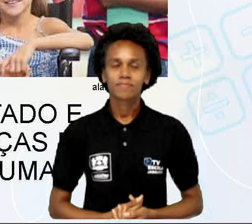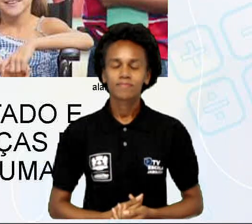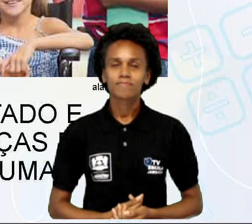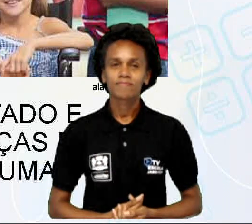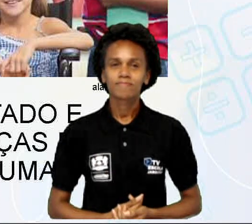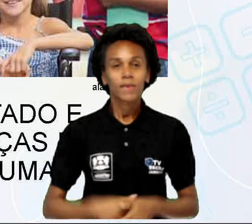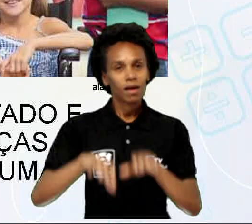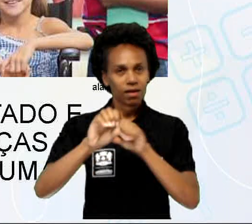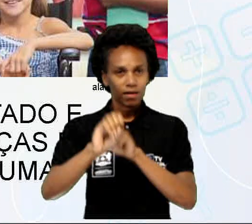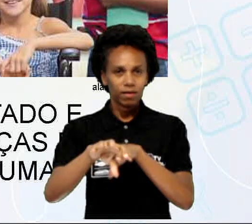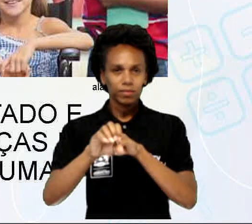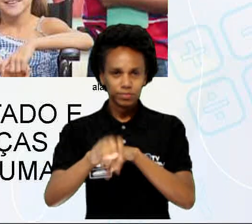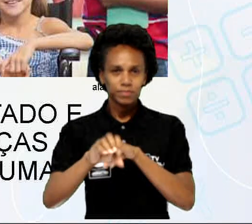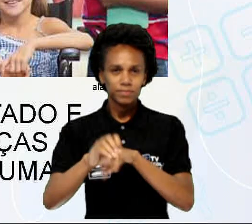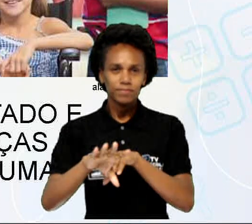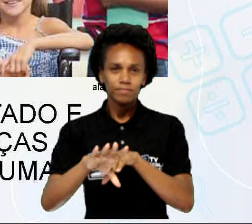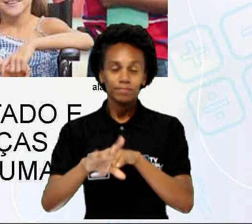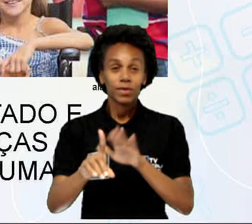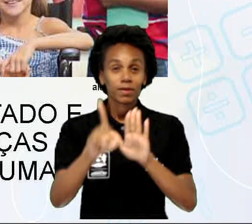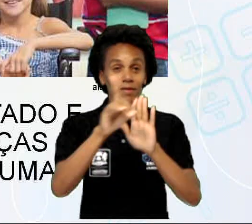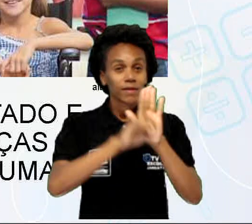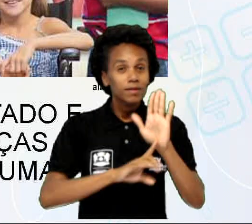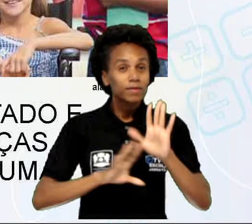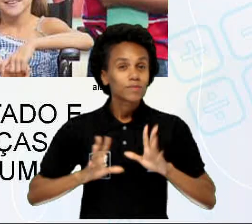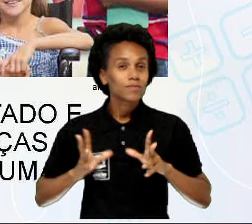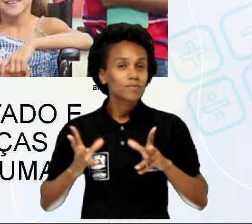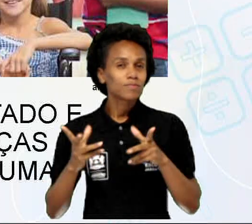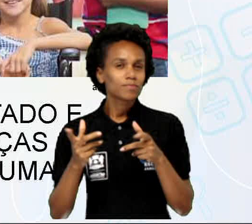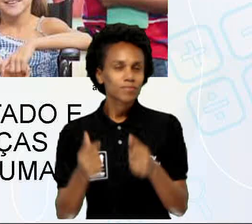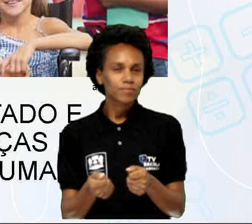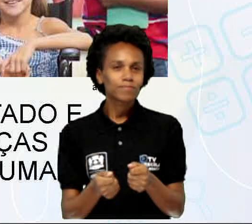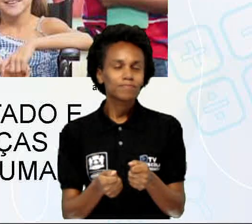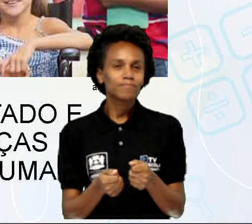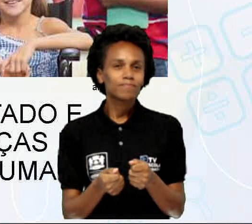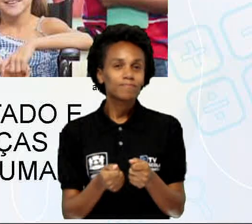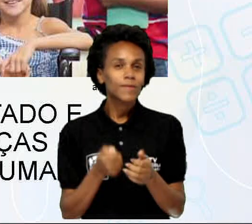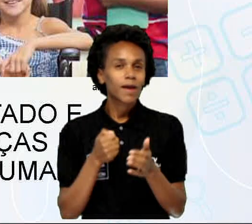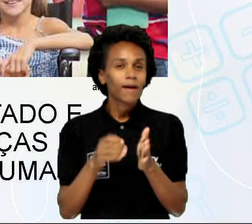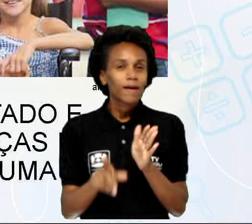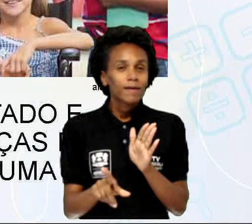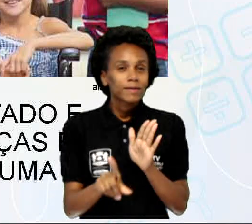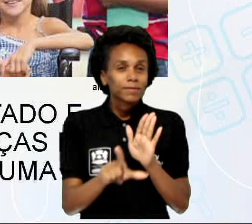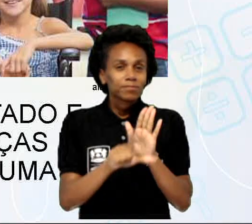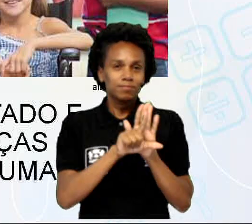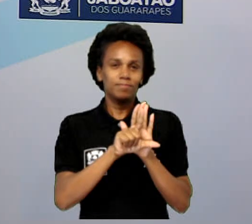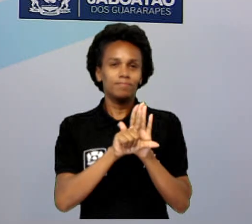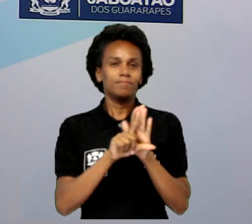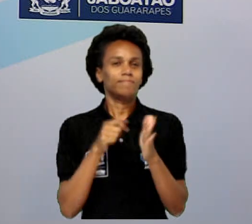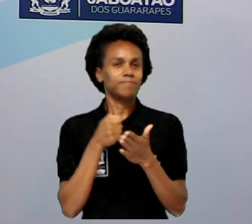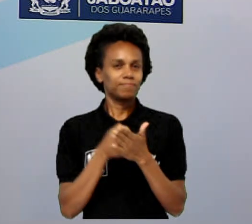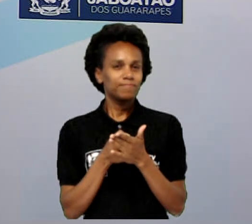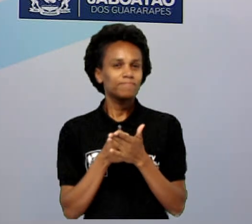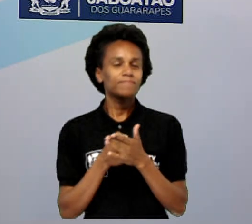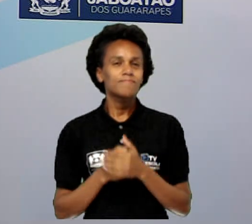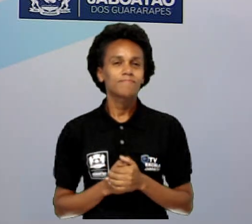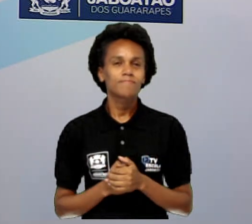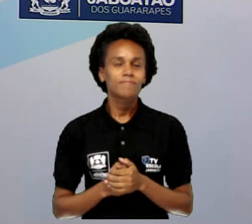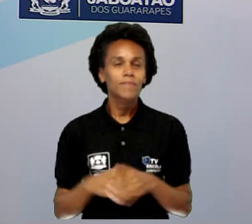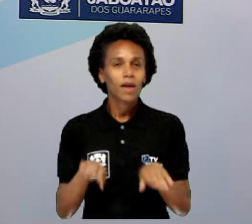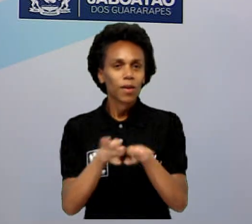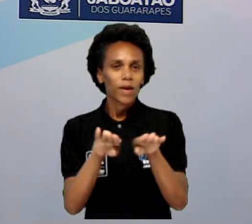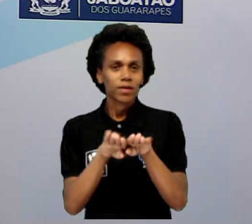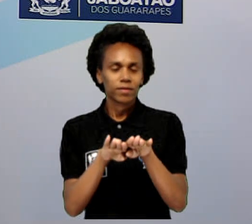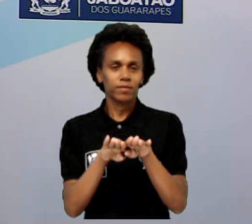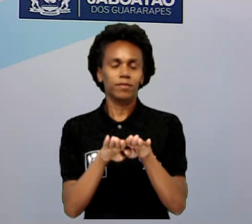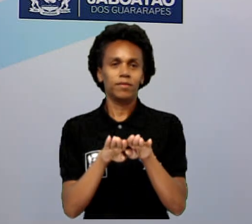de todos, garantido pelas leis do nosso país, como, por exemplo, o ECA, que